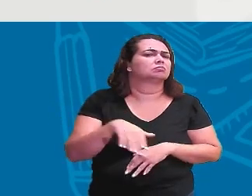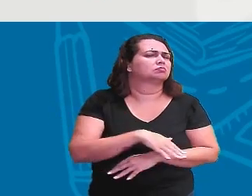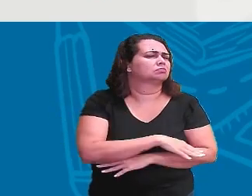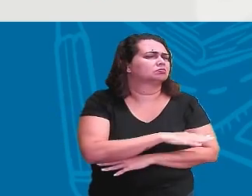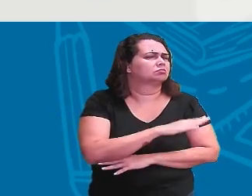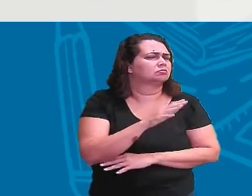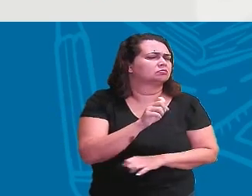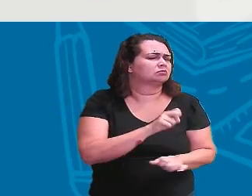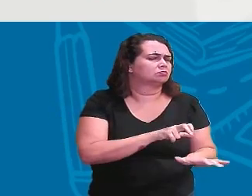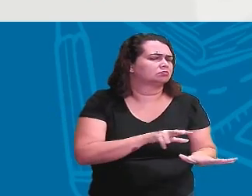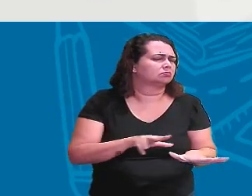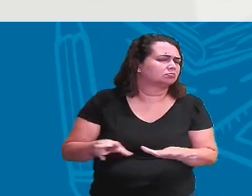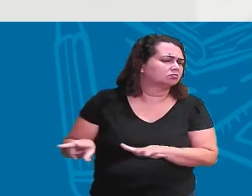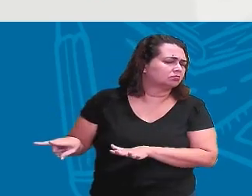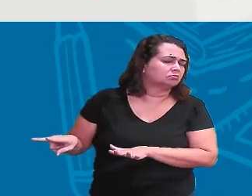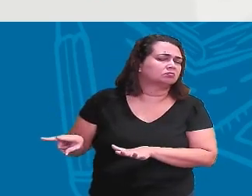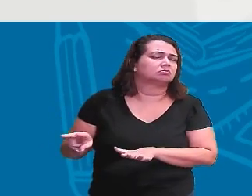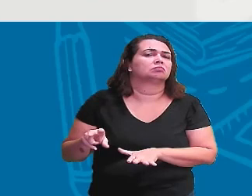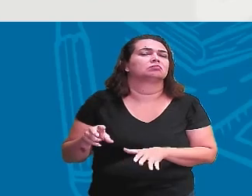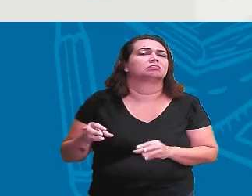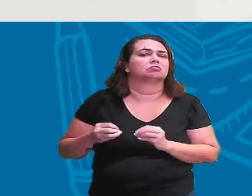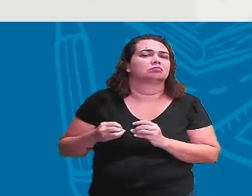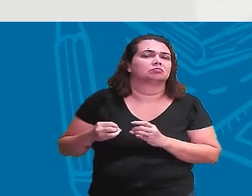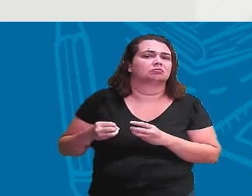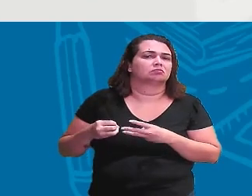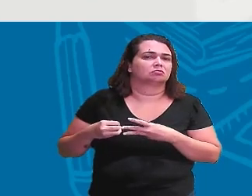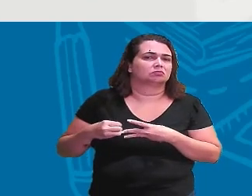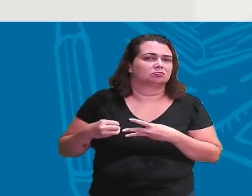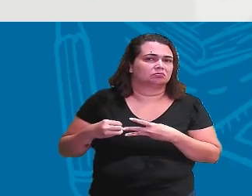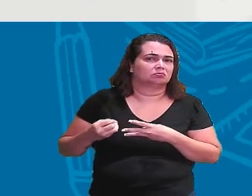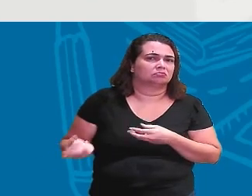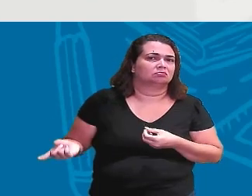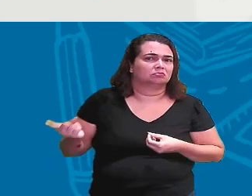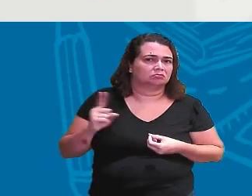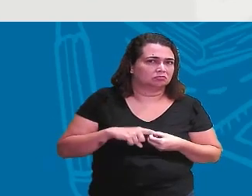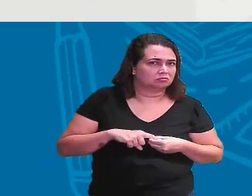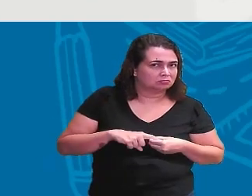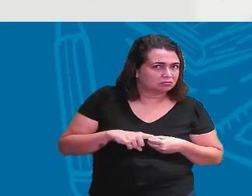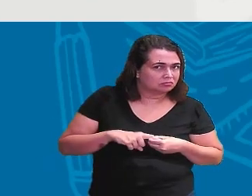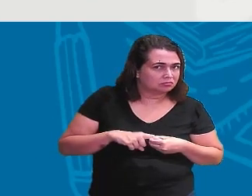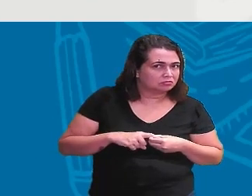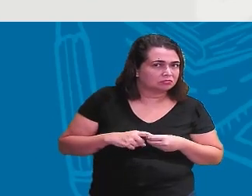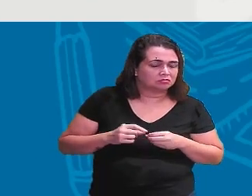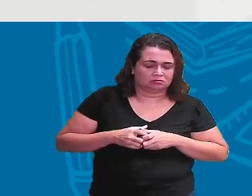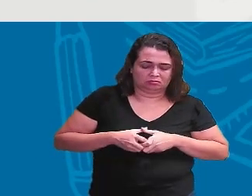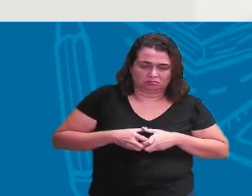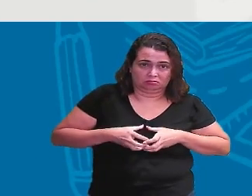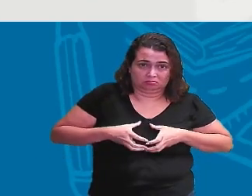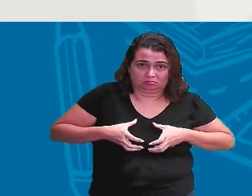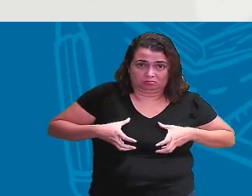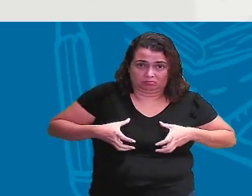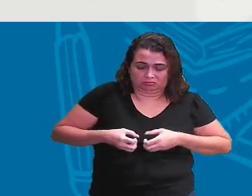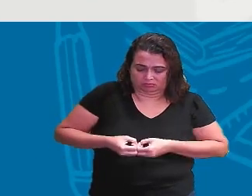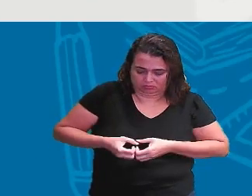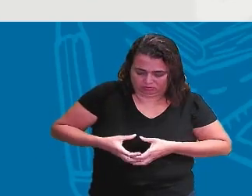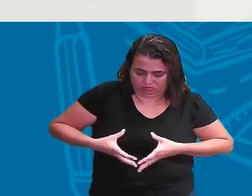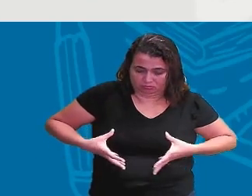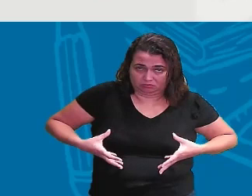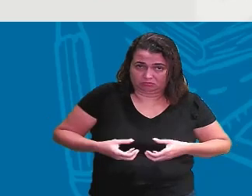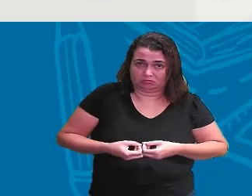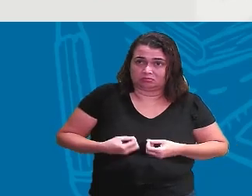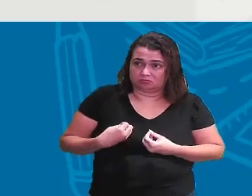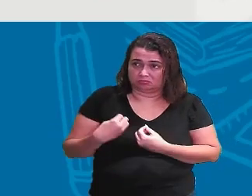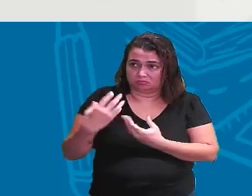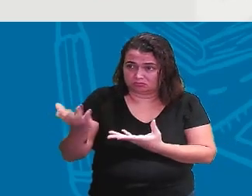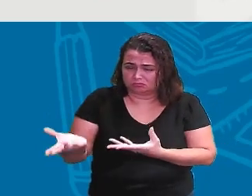longo das semanas, né, aquelas células do meu sangue, elas vão se renovar, elas vão se multiplicar. E todo aquele sangue